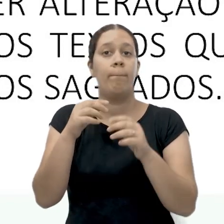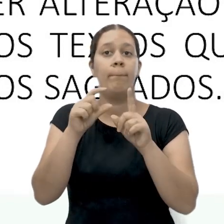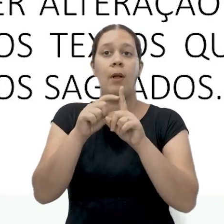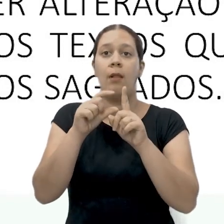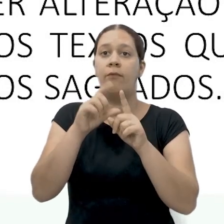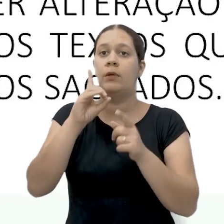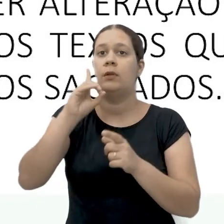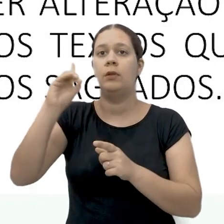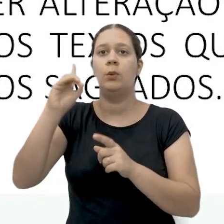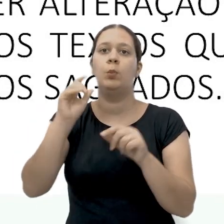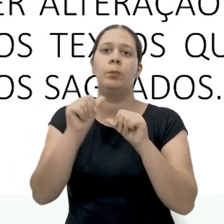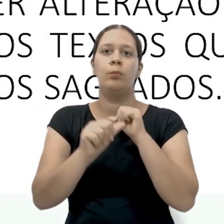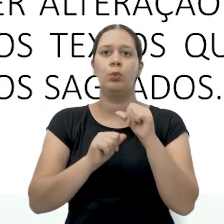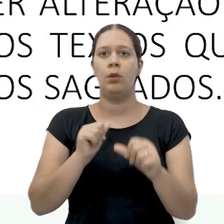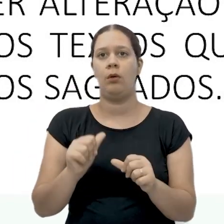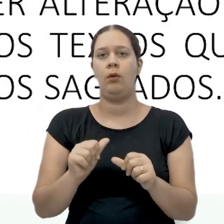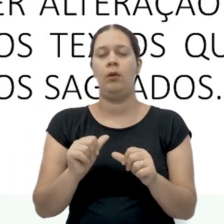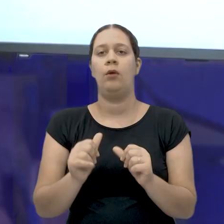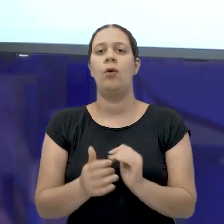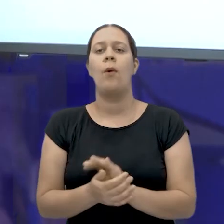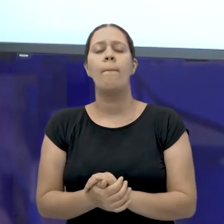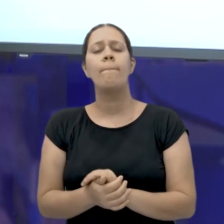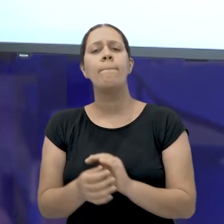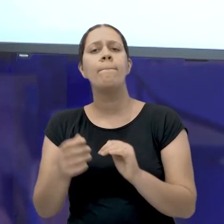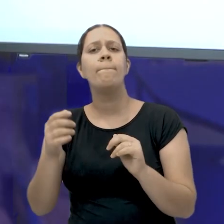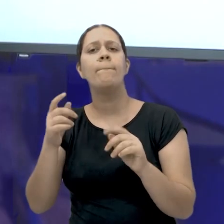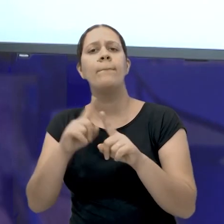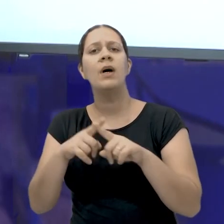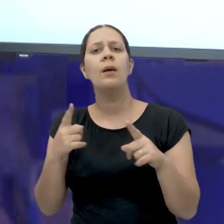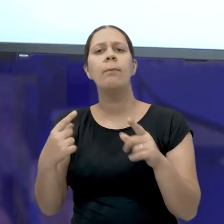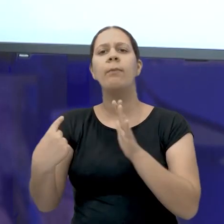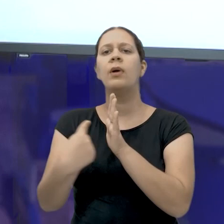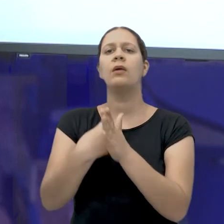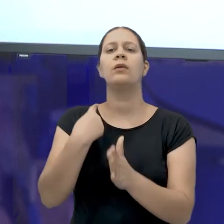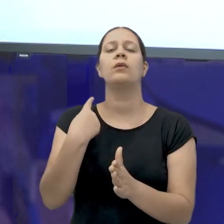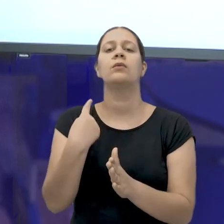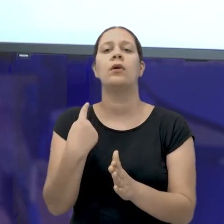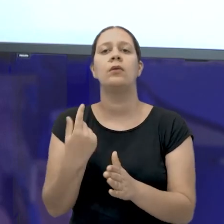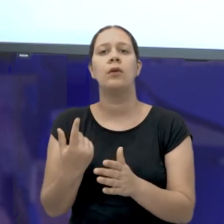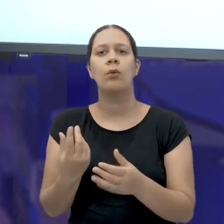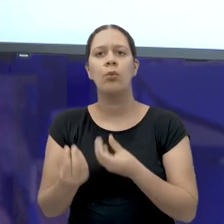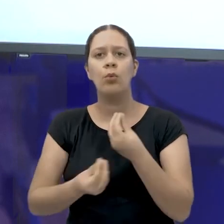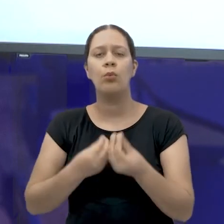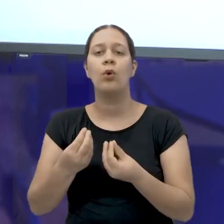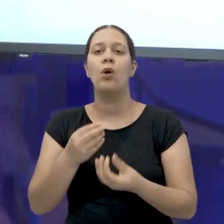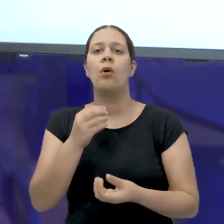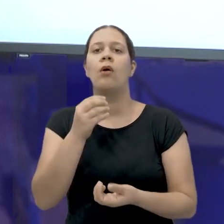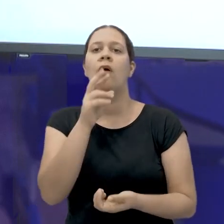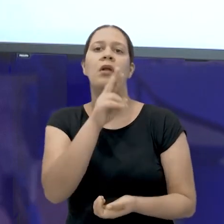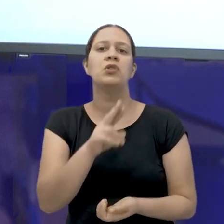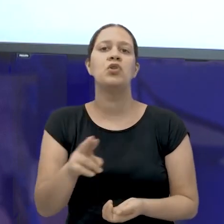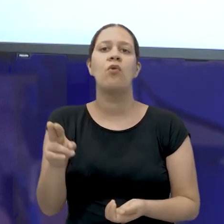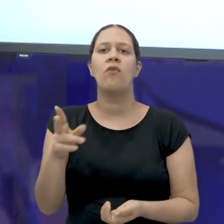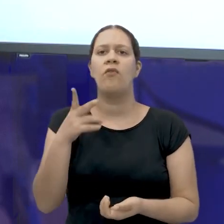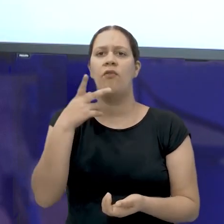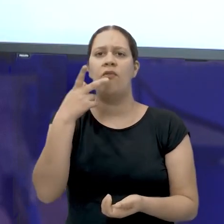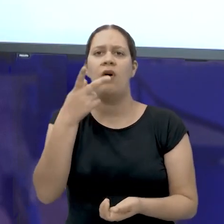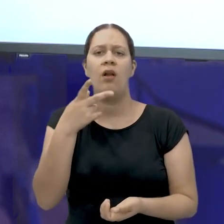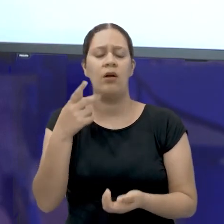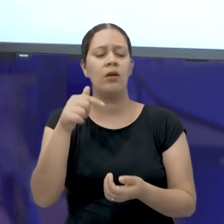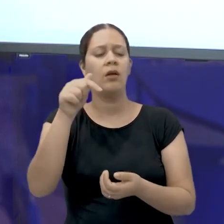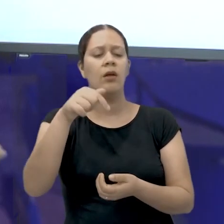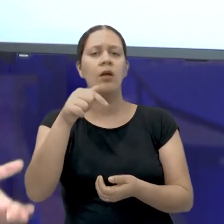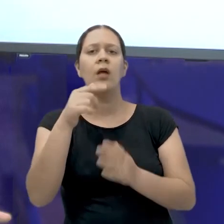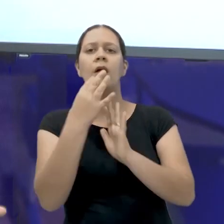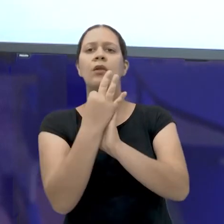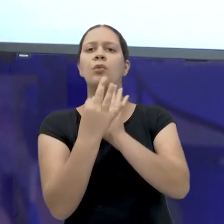Tá bom então? E alguém pode perguntar, sim, professor, mas como é que de repente uma religião diz que esse determinado texto